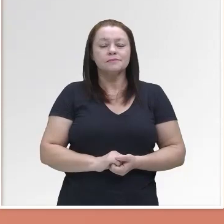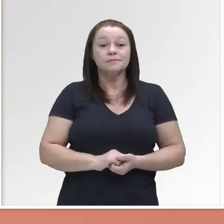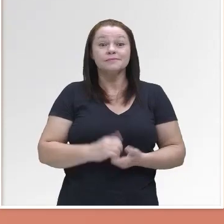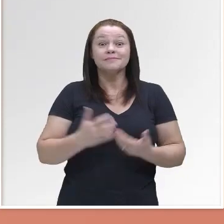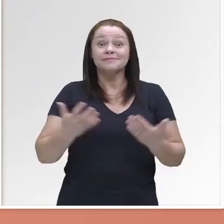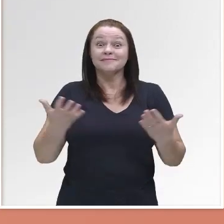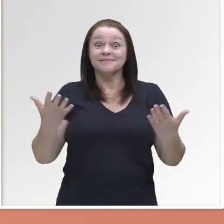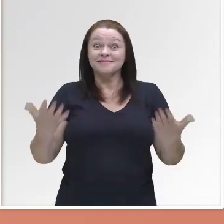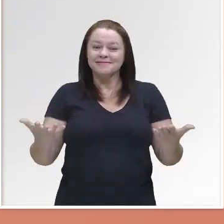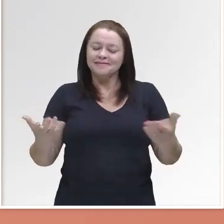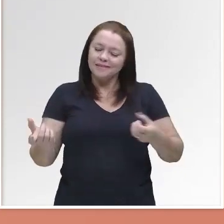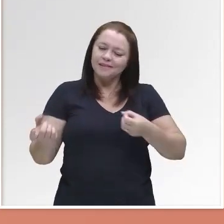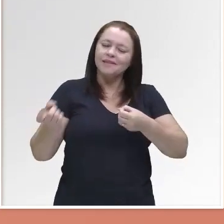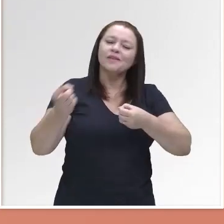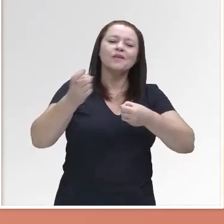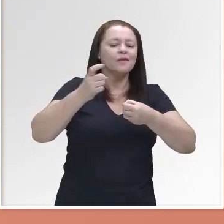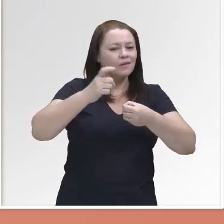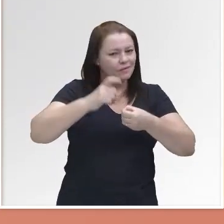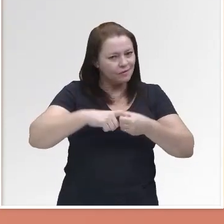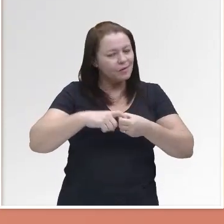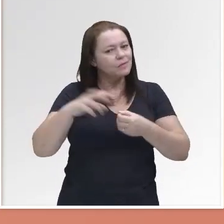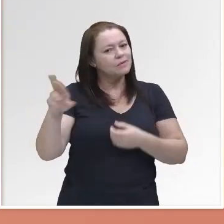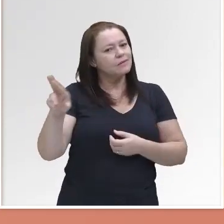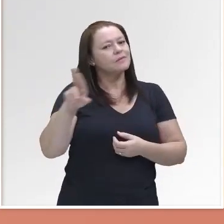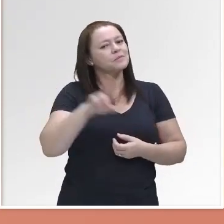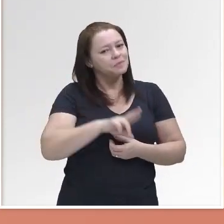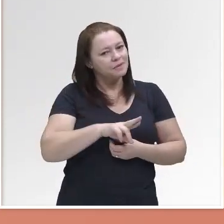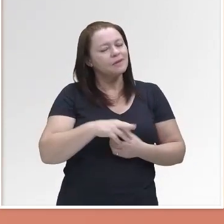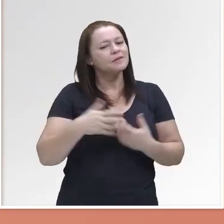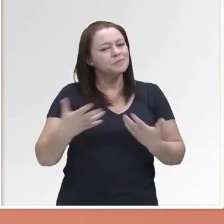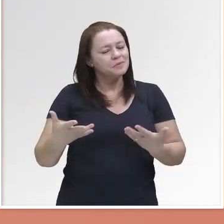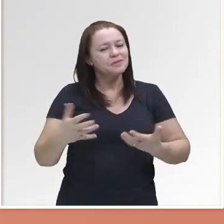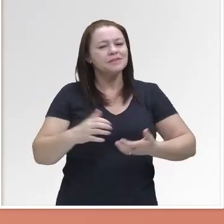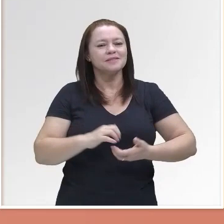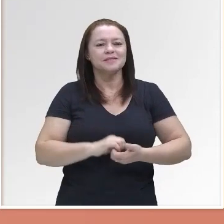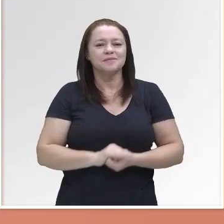Então, voltamos agora para responder.